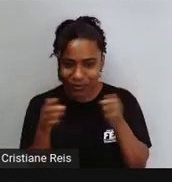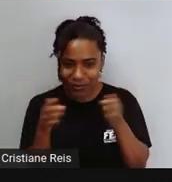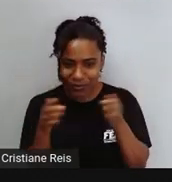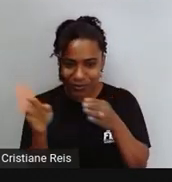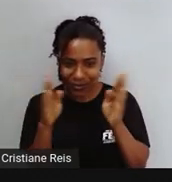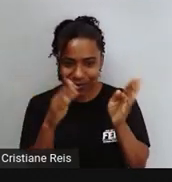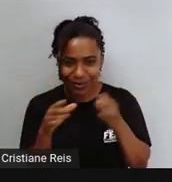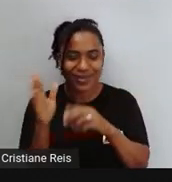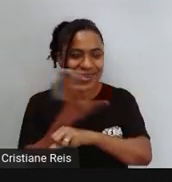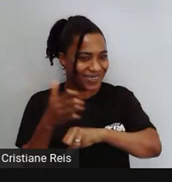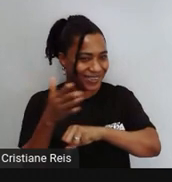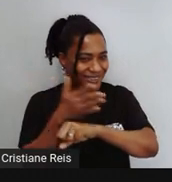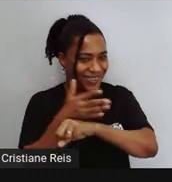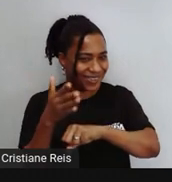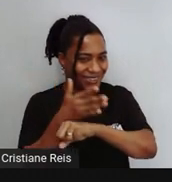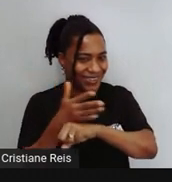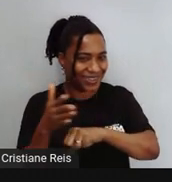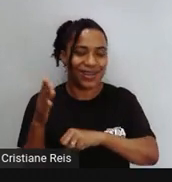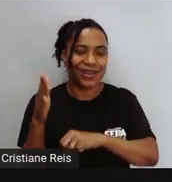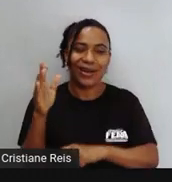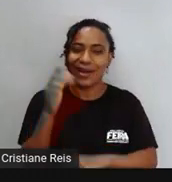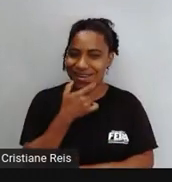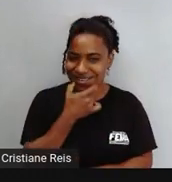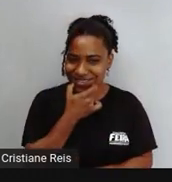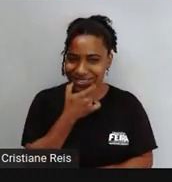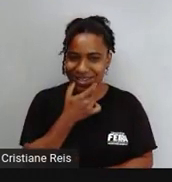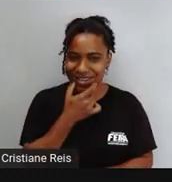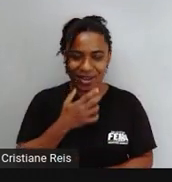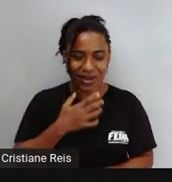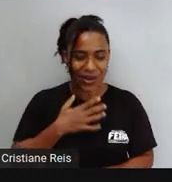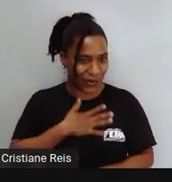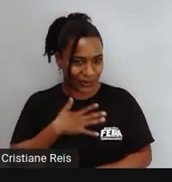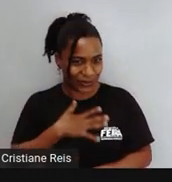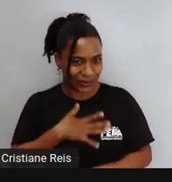inglês. Gostaram da música? Então vamos lá.